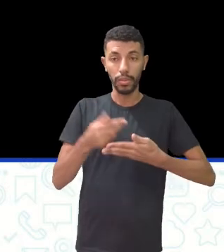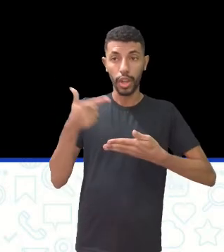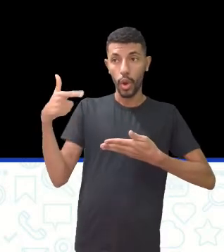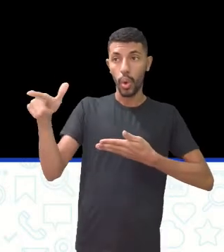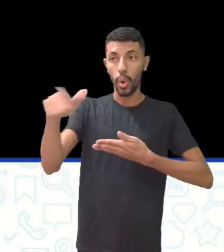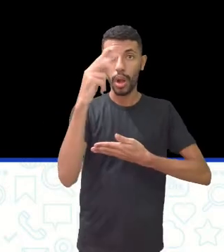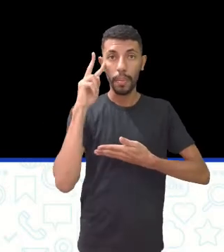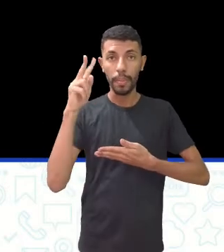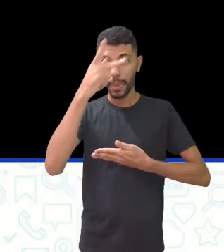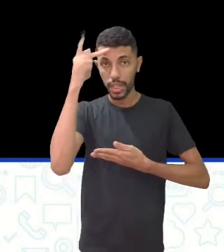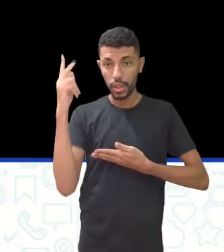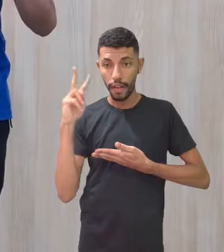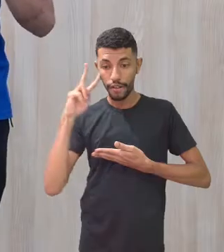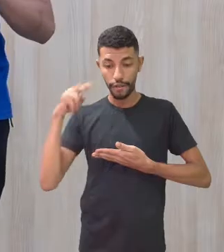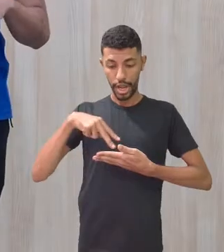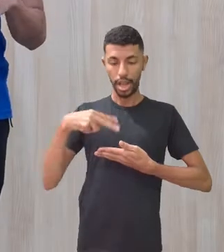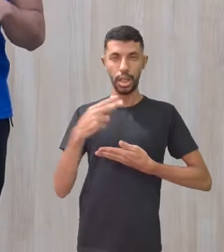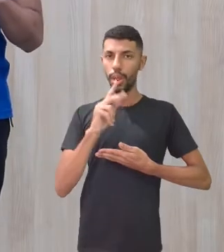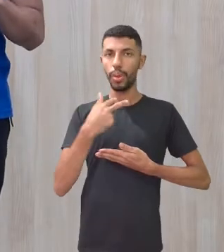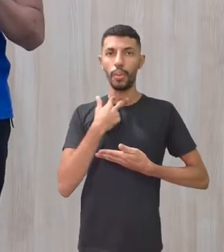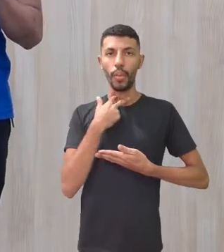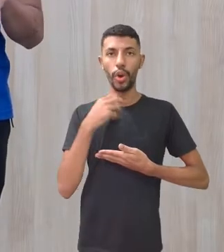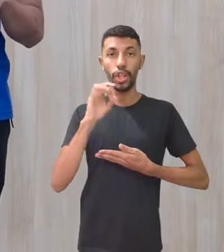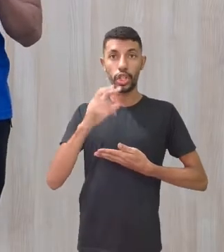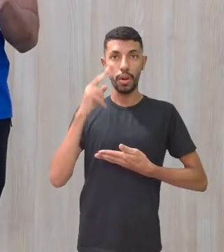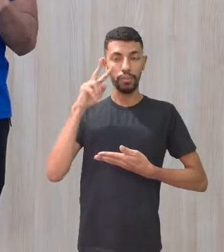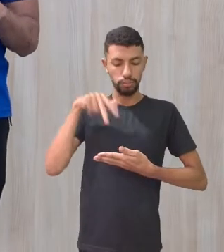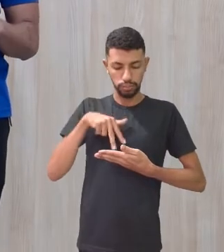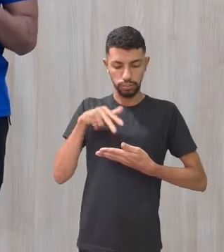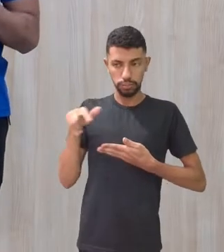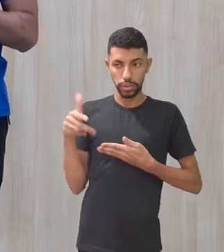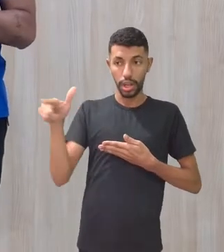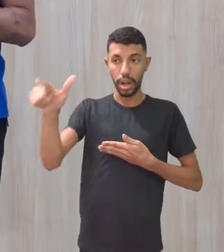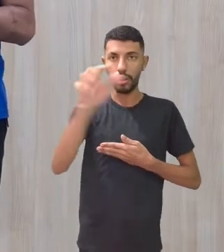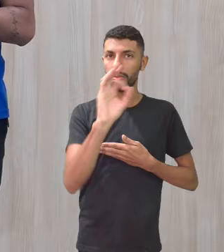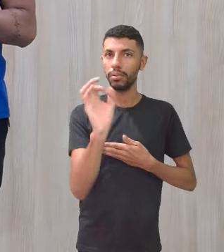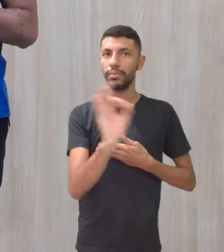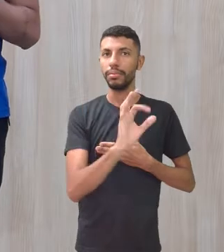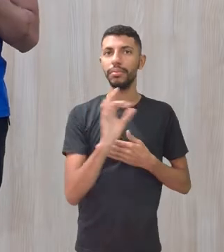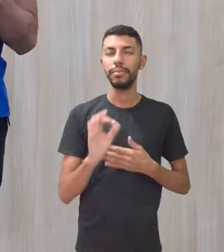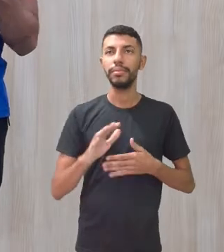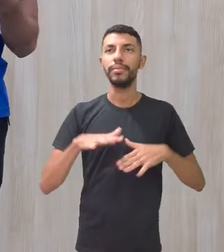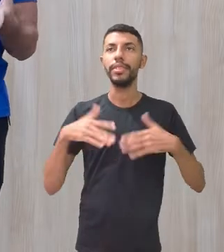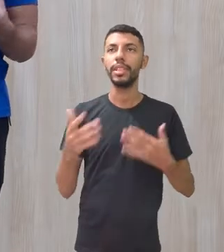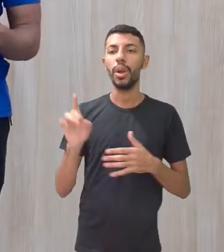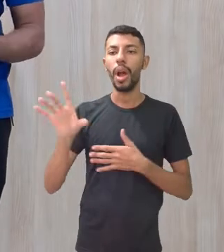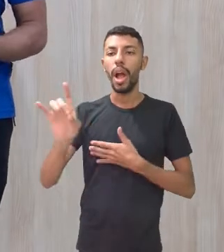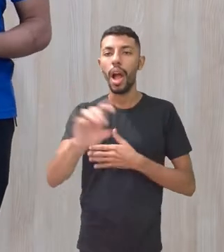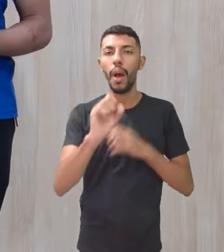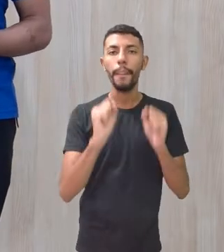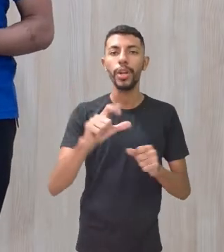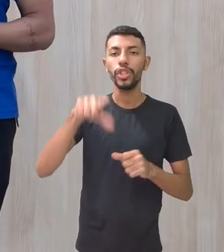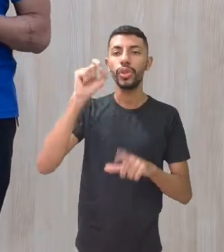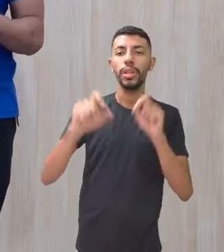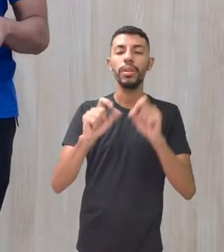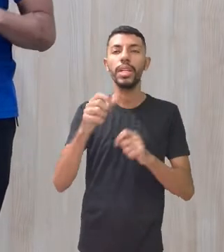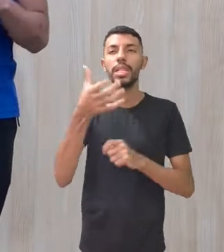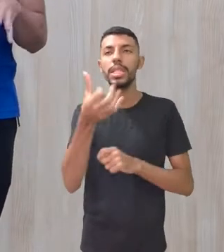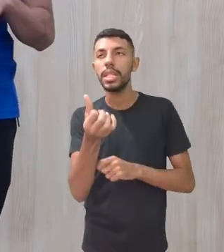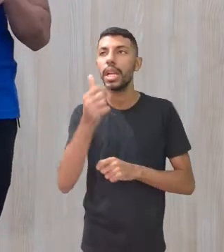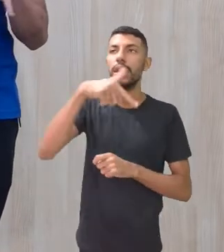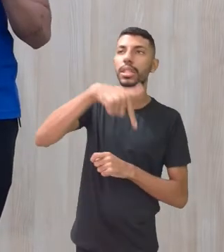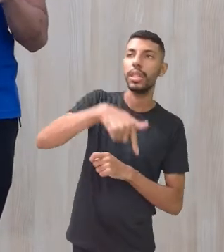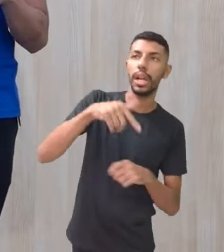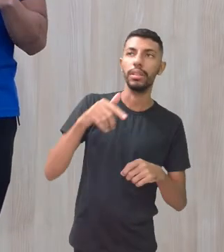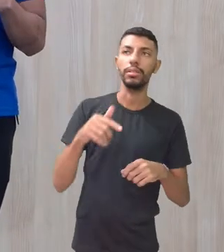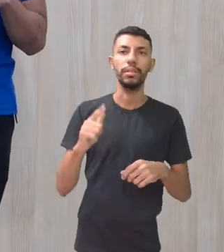na mesa as pedras do dominó e aí cada jogador vai escolher as suas pedras. Então pode ser 6, pode ser 7, existe